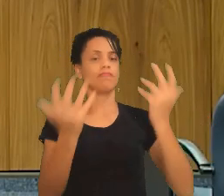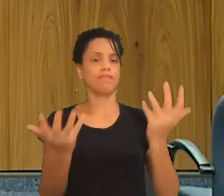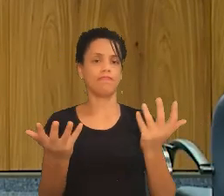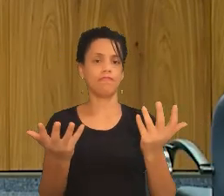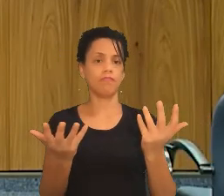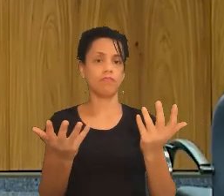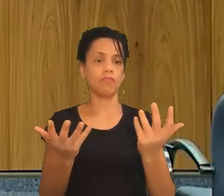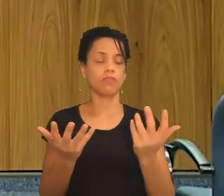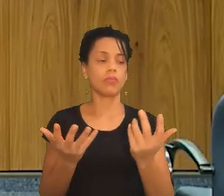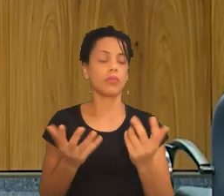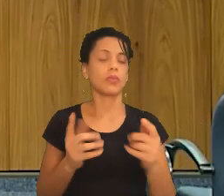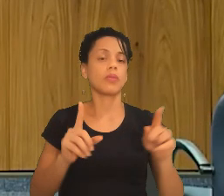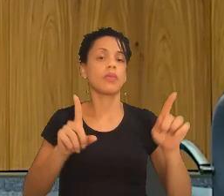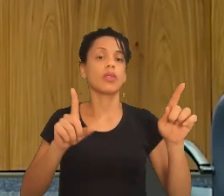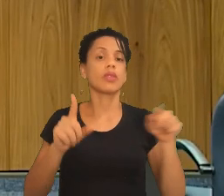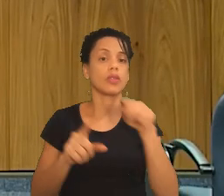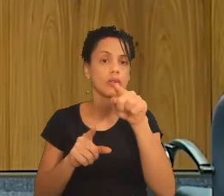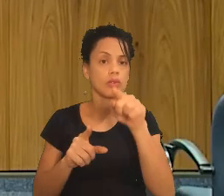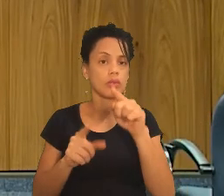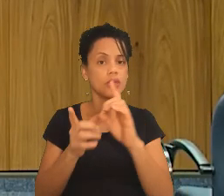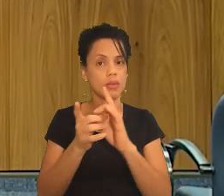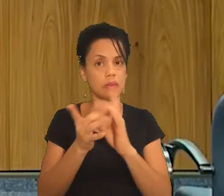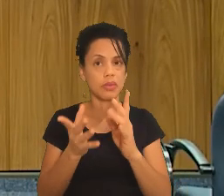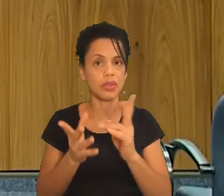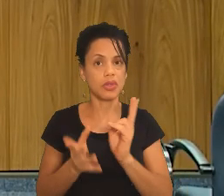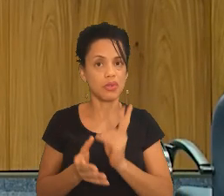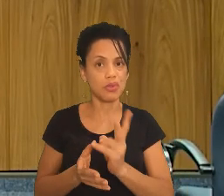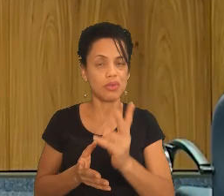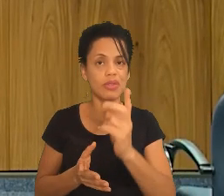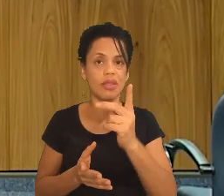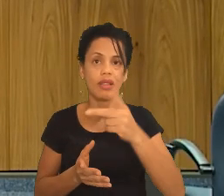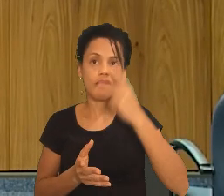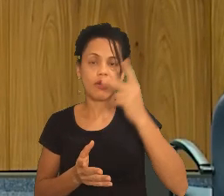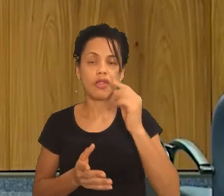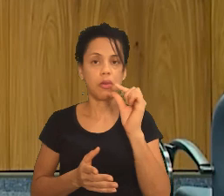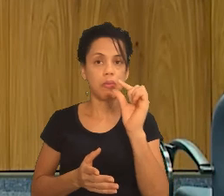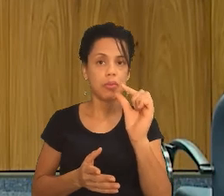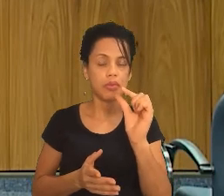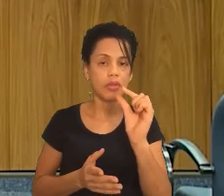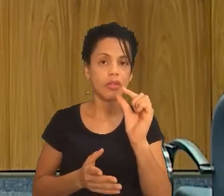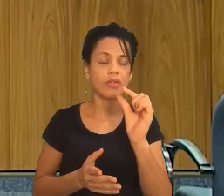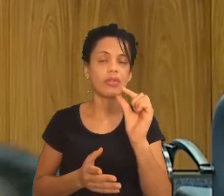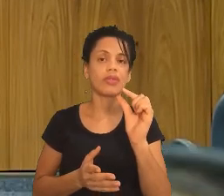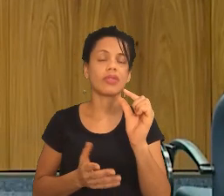Então, vocês me permitem, daí eu termino falando um pouquinho sobre